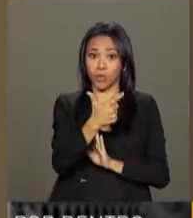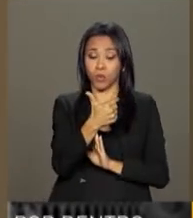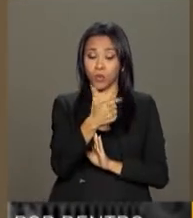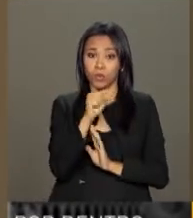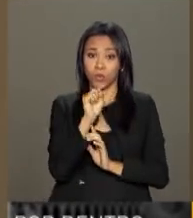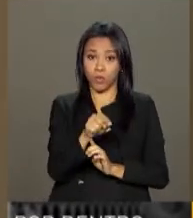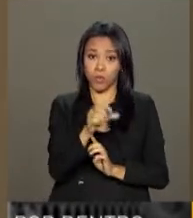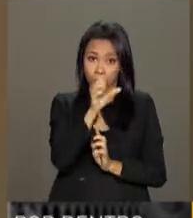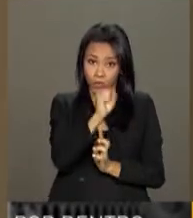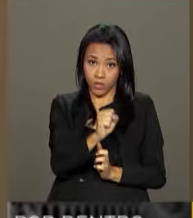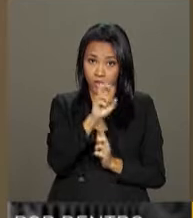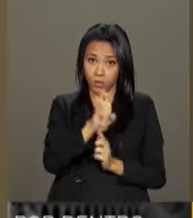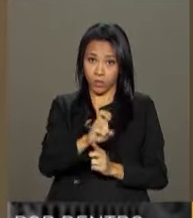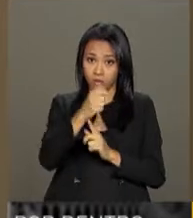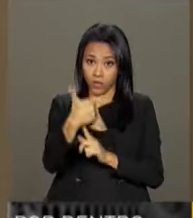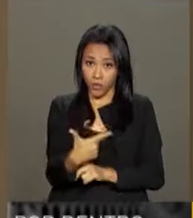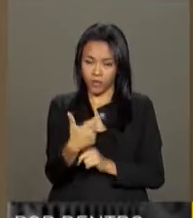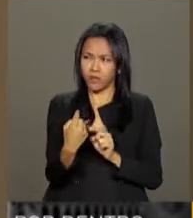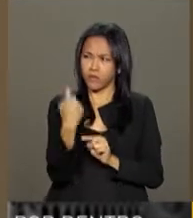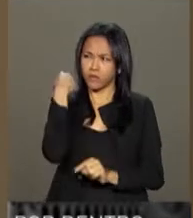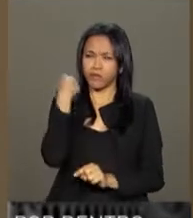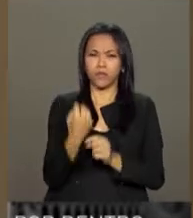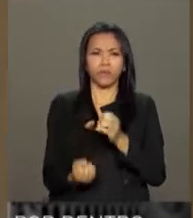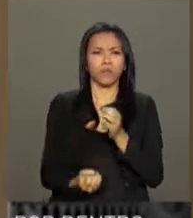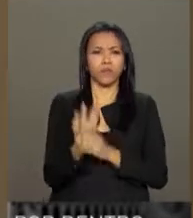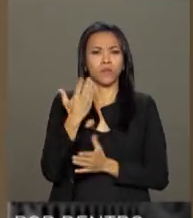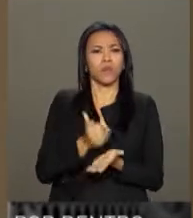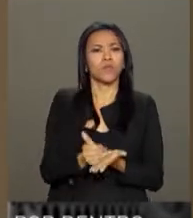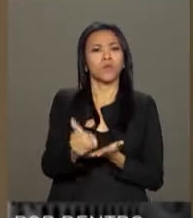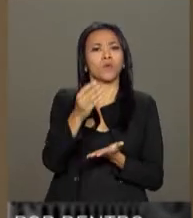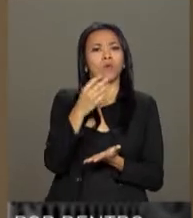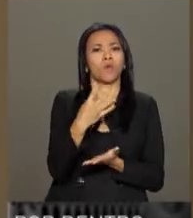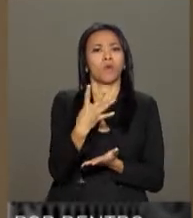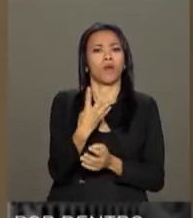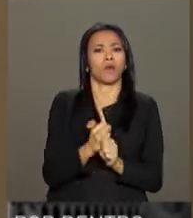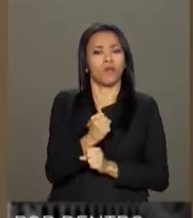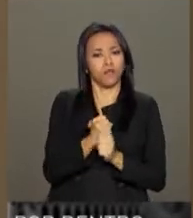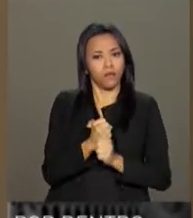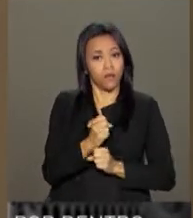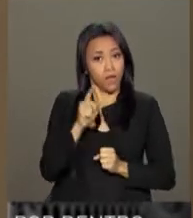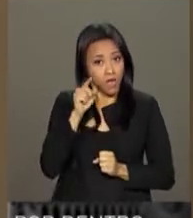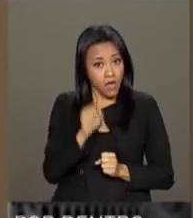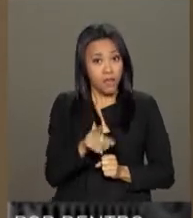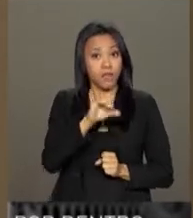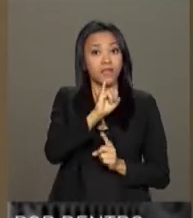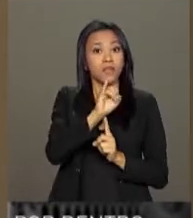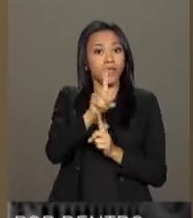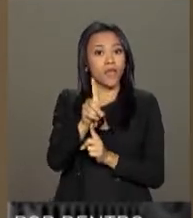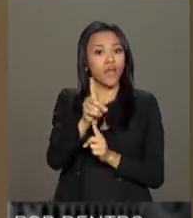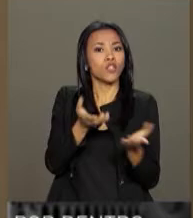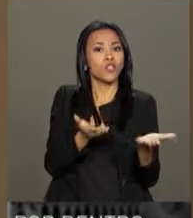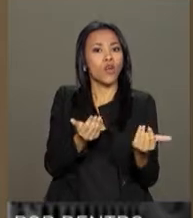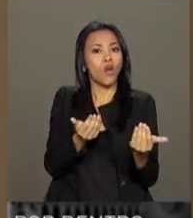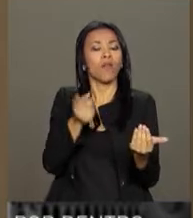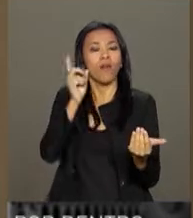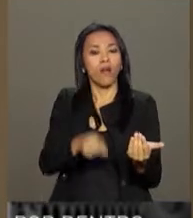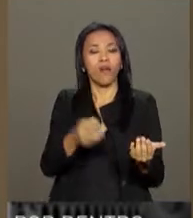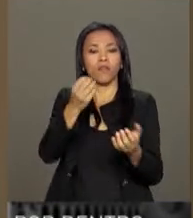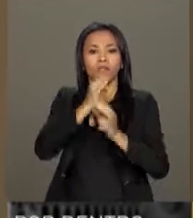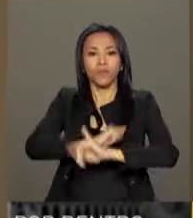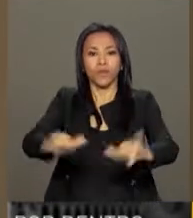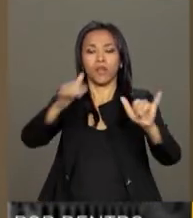852 sancionada há quatro anos regulamentado o dj lançada pelo presidente michel temer de dezembro de